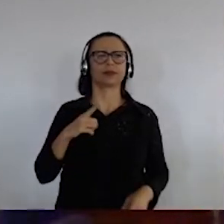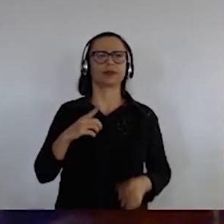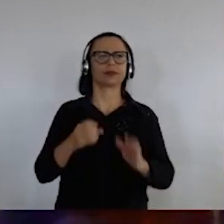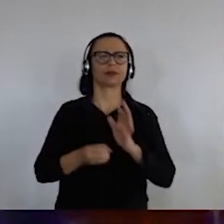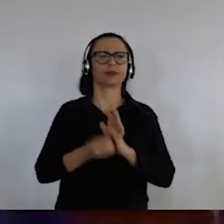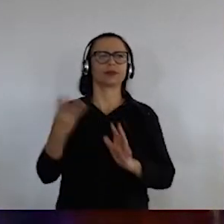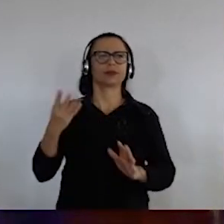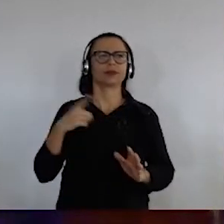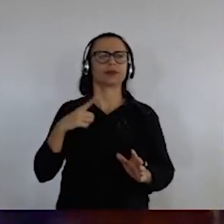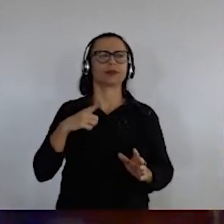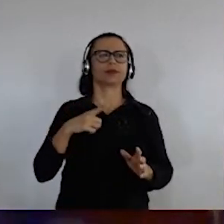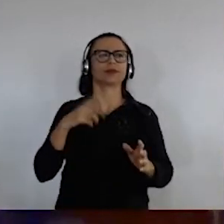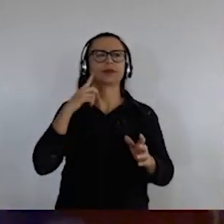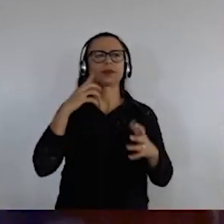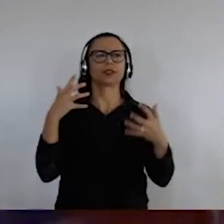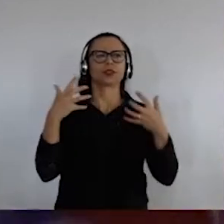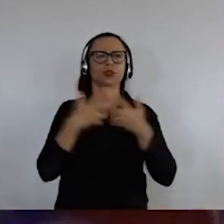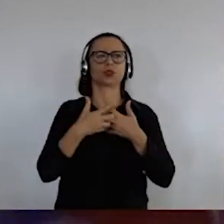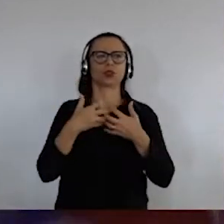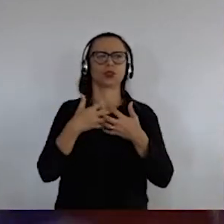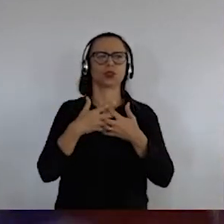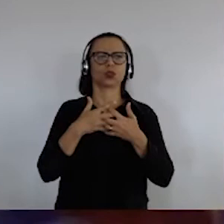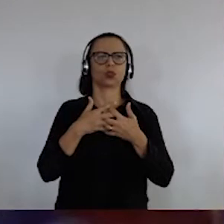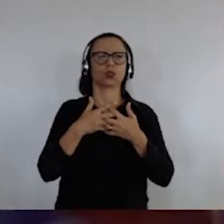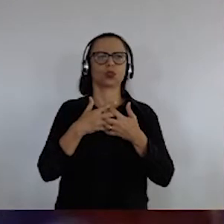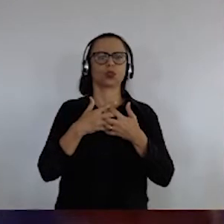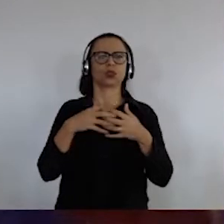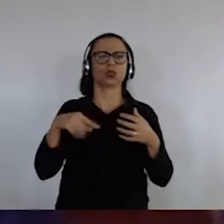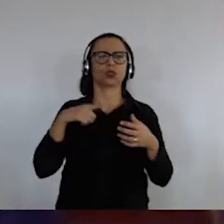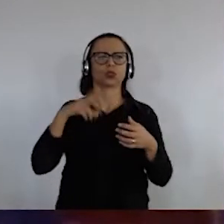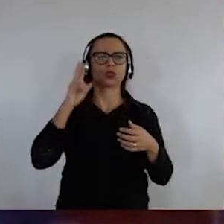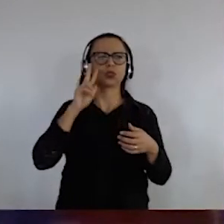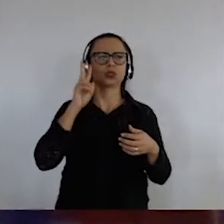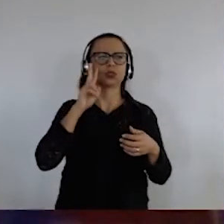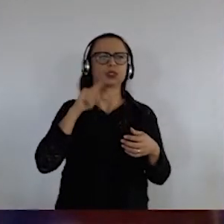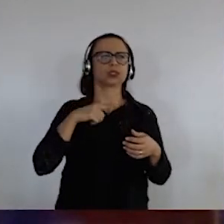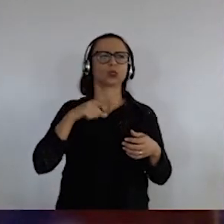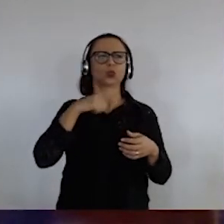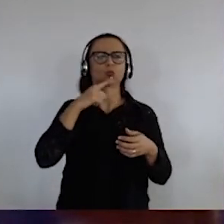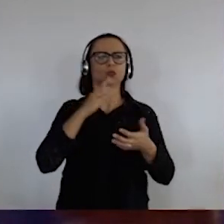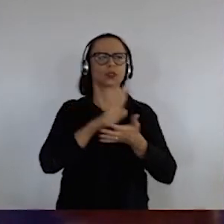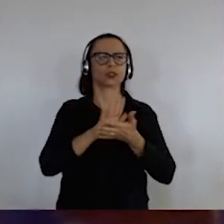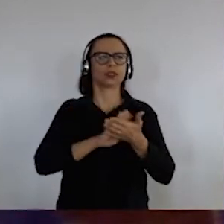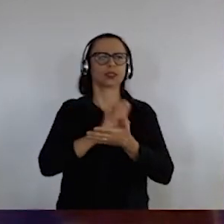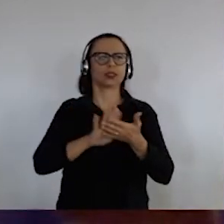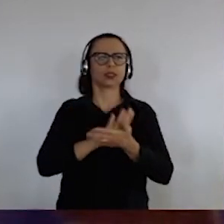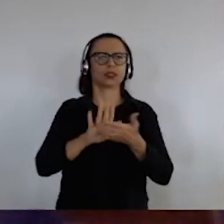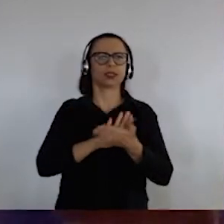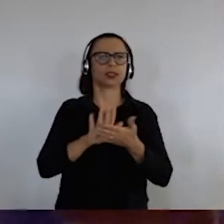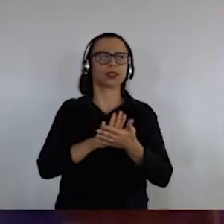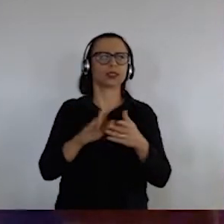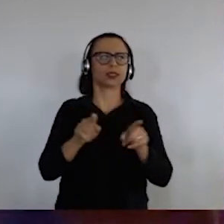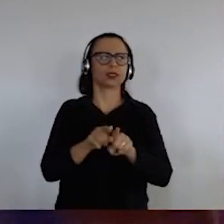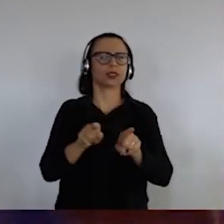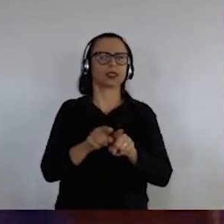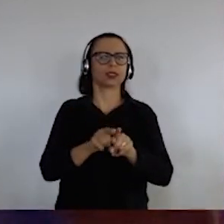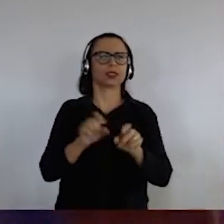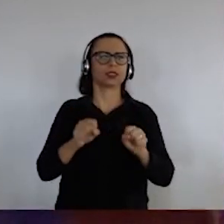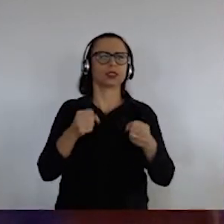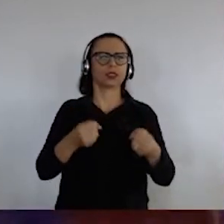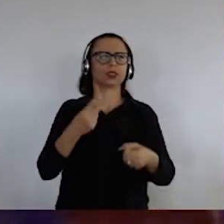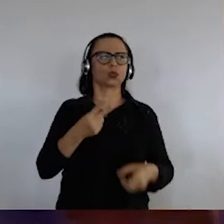períodos mais complexos da nossa história. Sem dúvida nenhuma, todos aqueles que acompanharam os anos